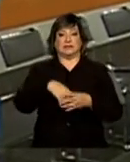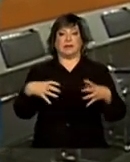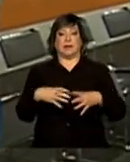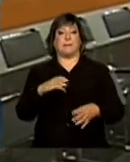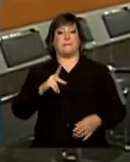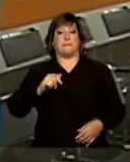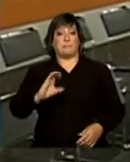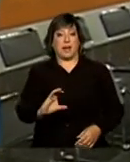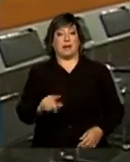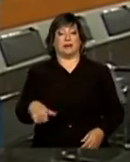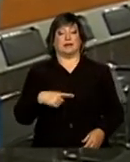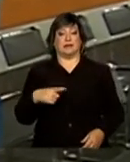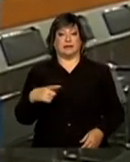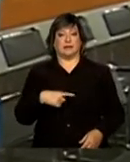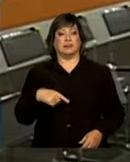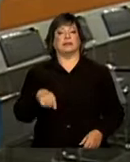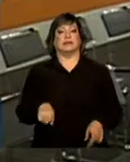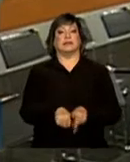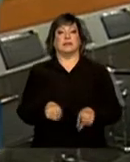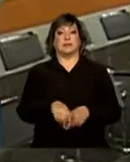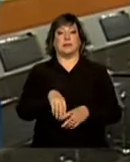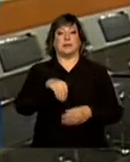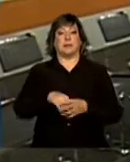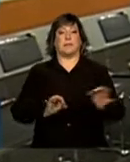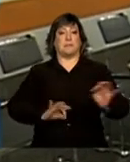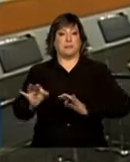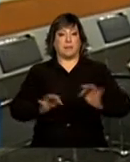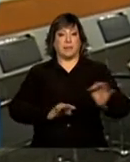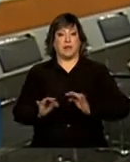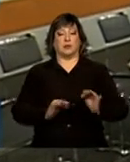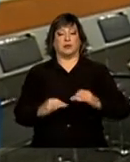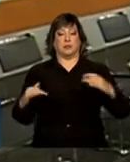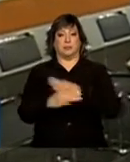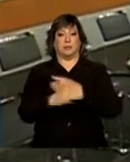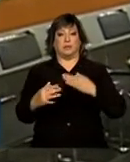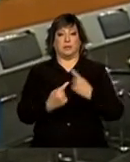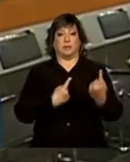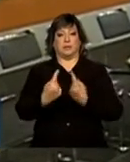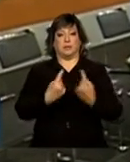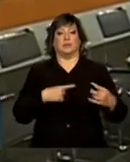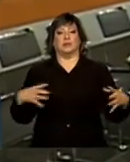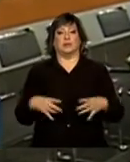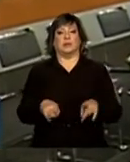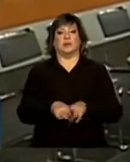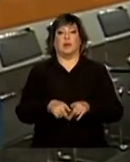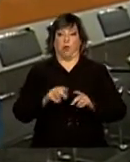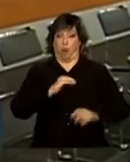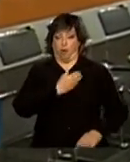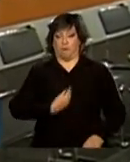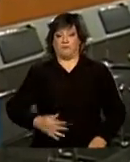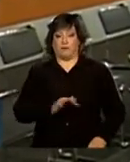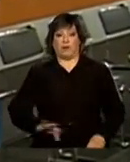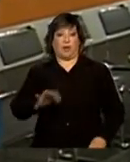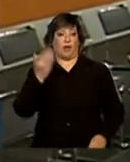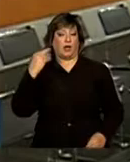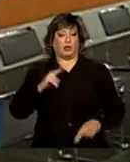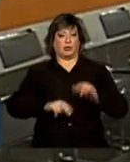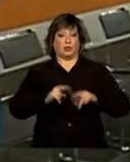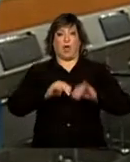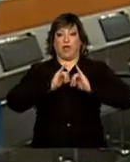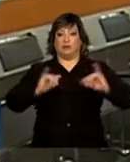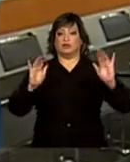de Aceleração do Crescimento, e também do Plano de Mobilidade Urbana anunciado pelo governo federal em junho e que